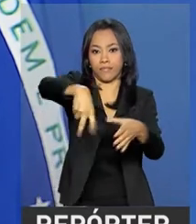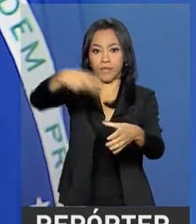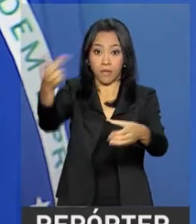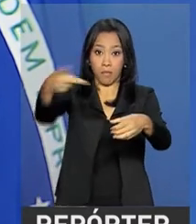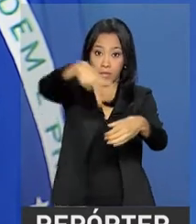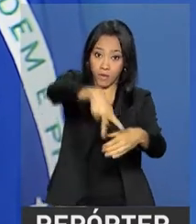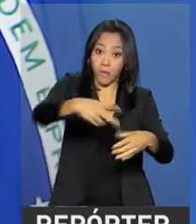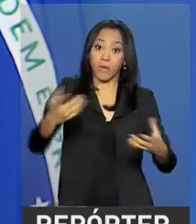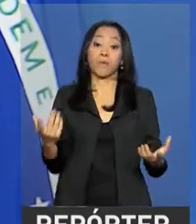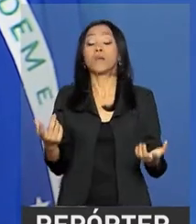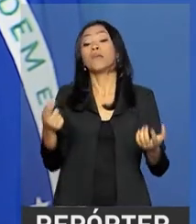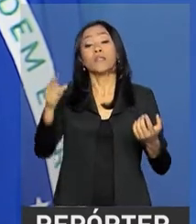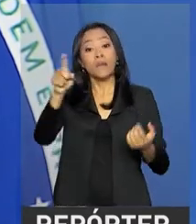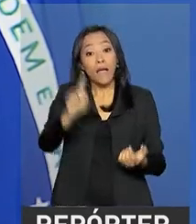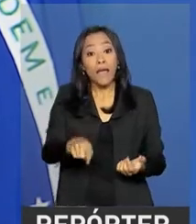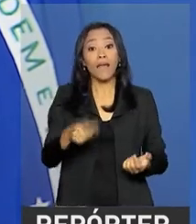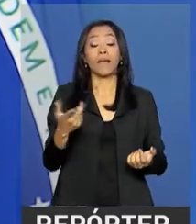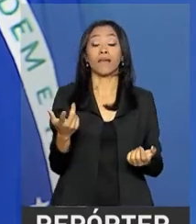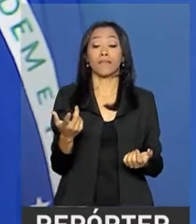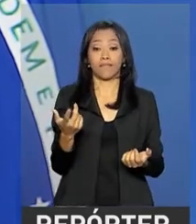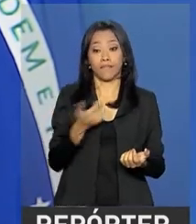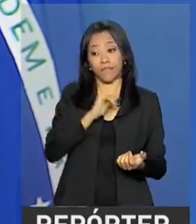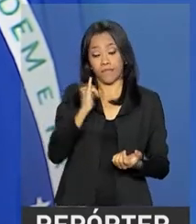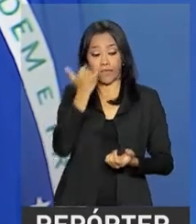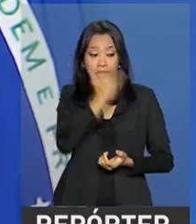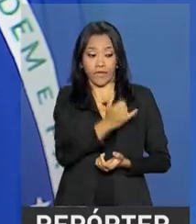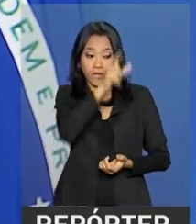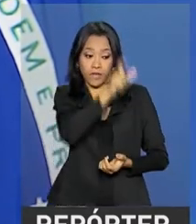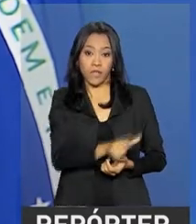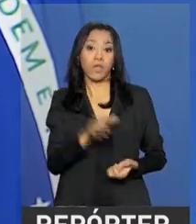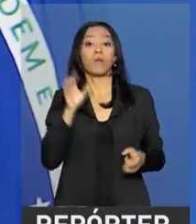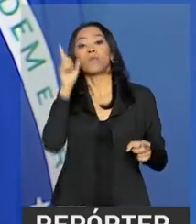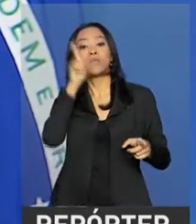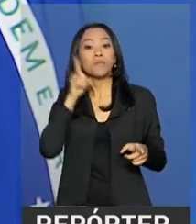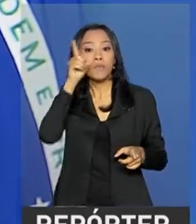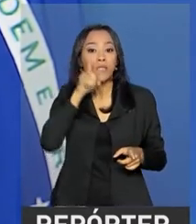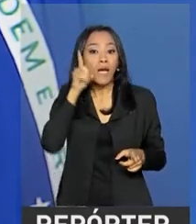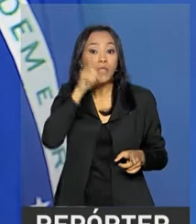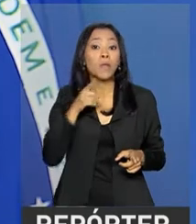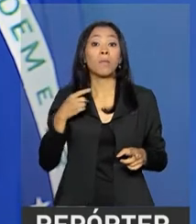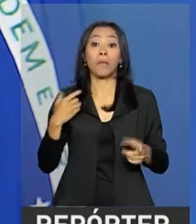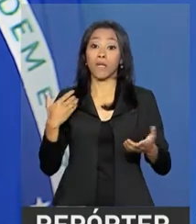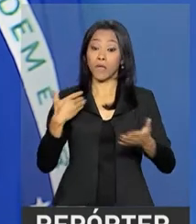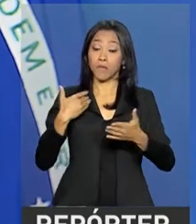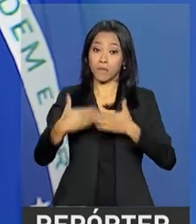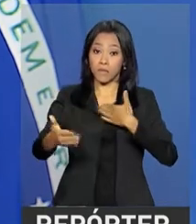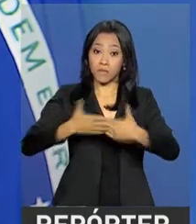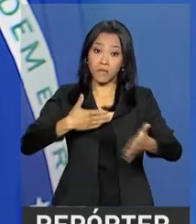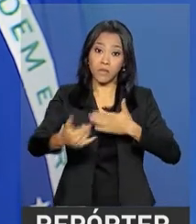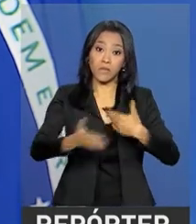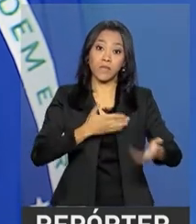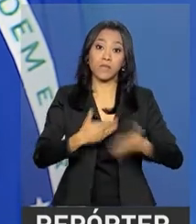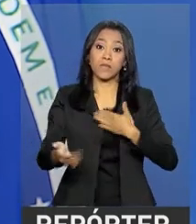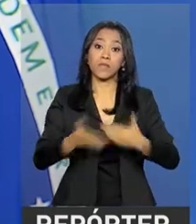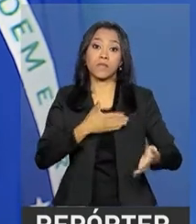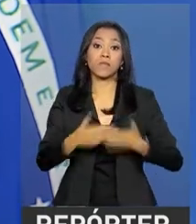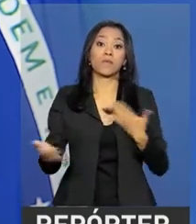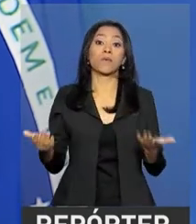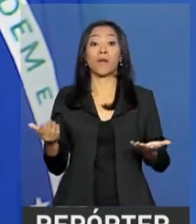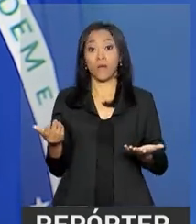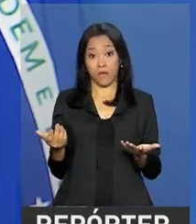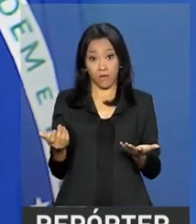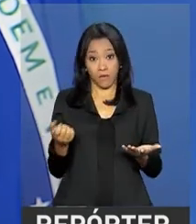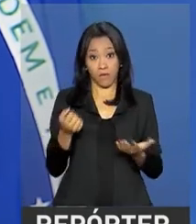condição básica deputado júlio césar para que qualquer empresa espere